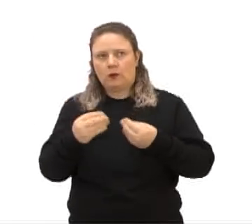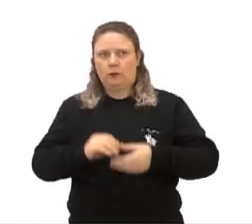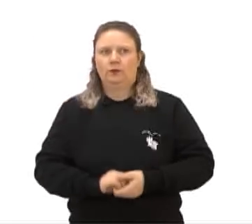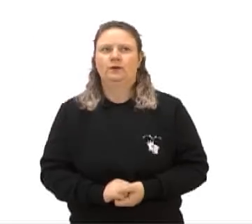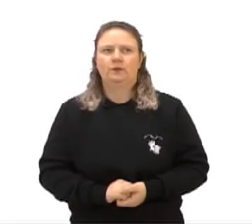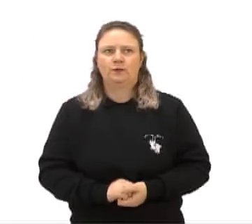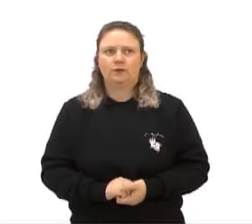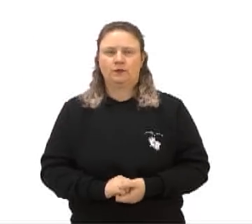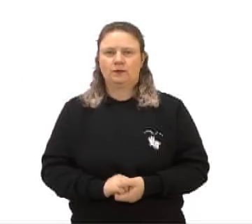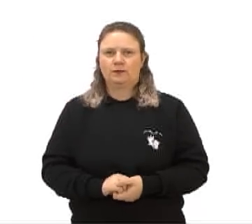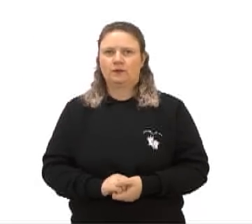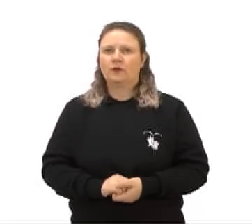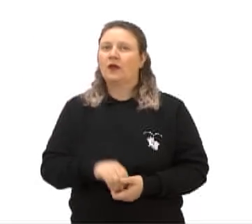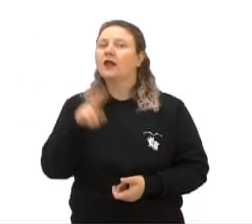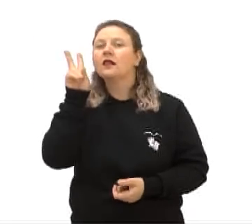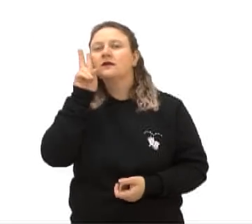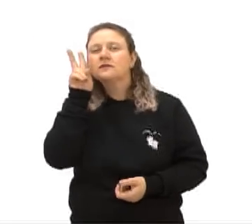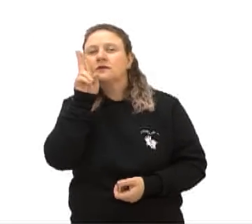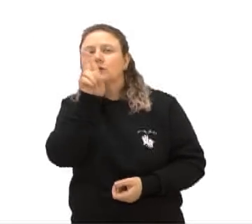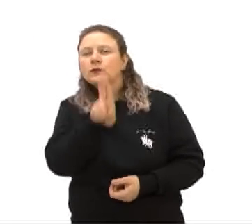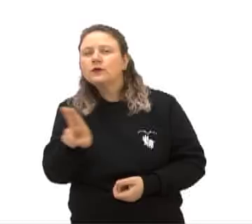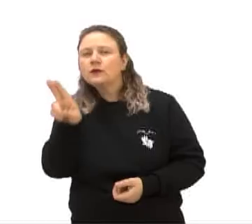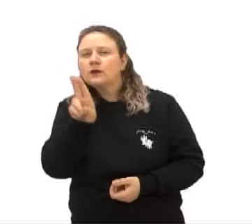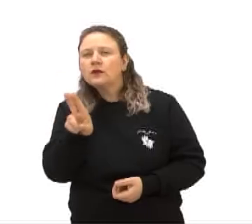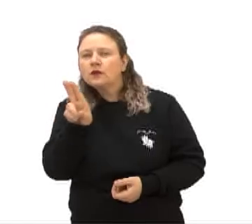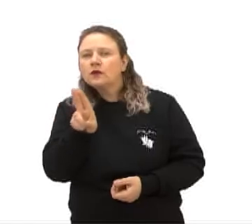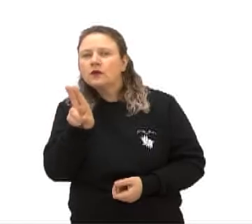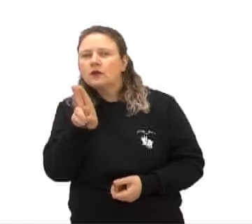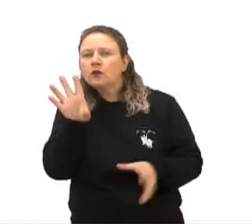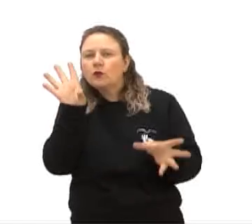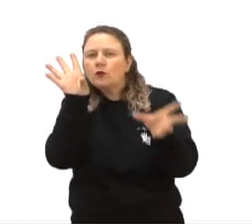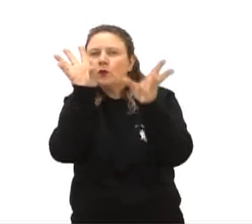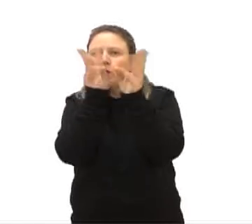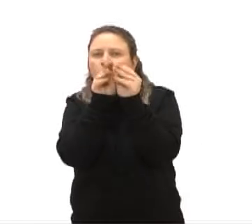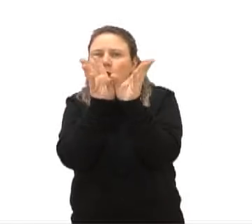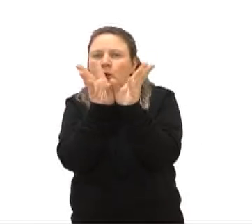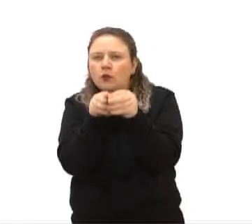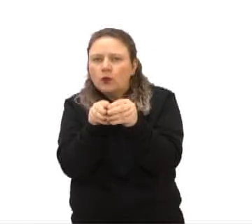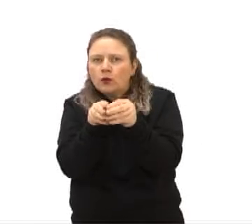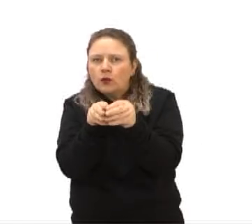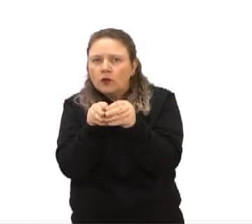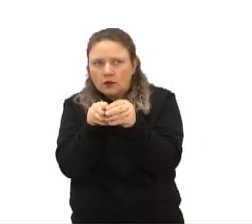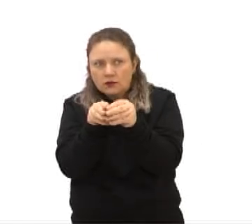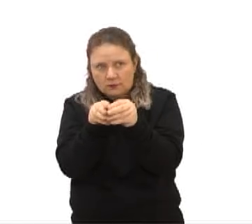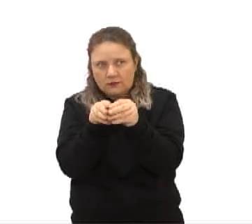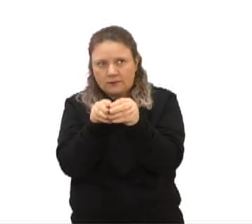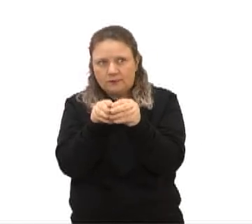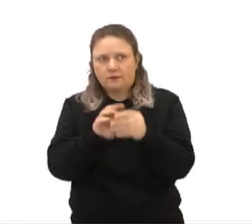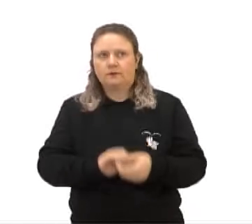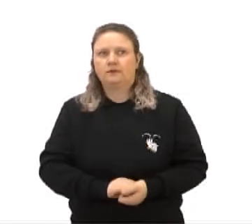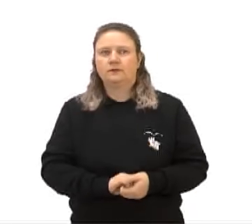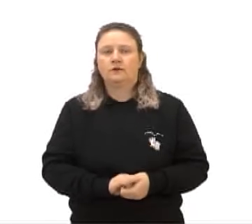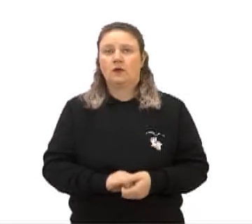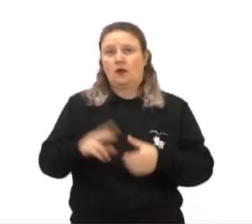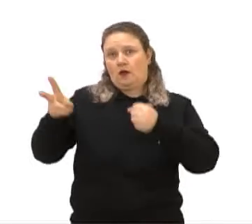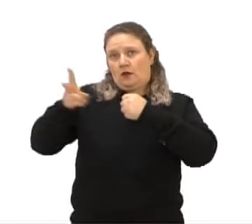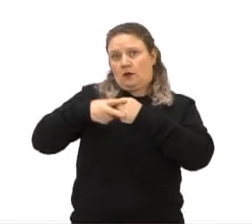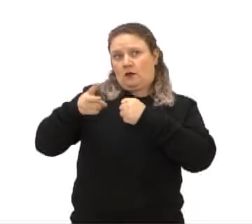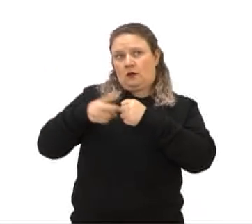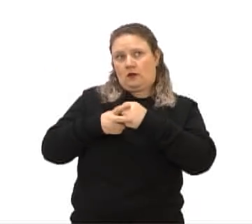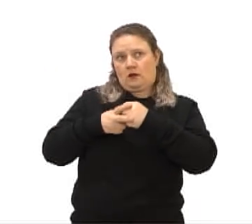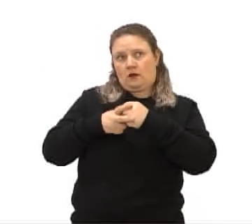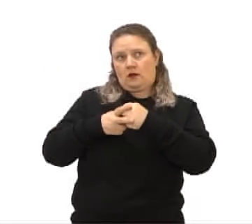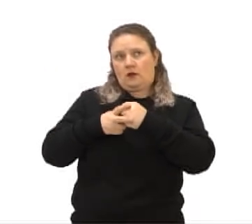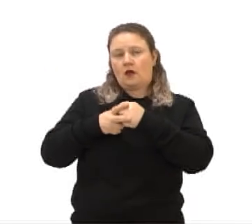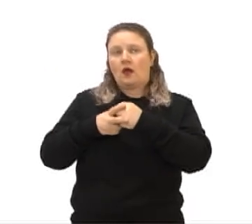have. Lembra que eu falei que nas músicas sempre aparece abreviado? Então aqui é o you abreviado com have. E o verbo get no